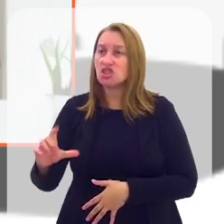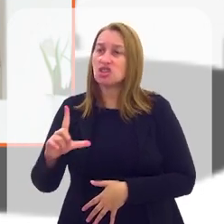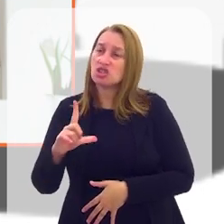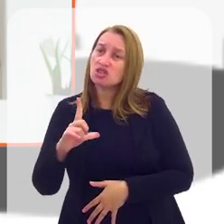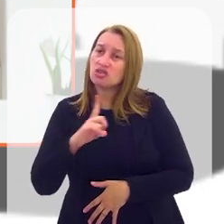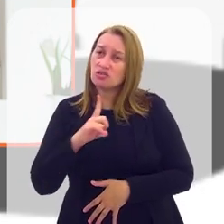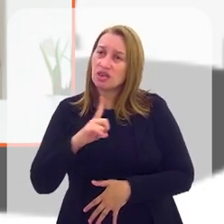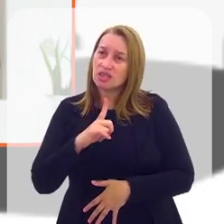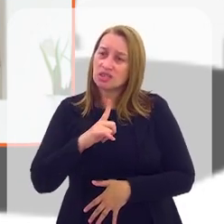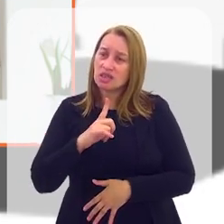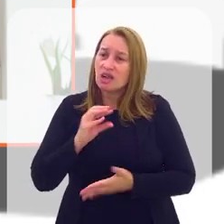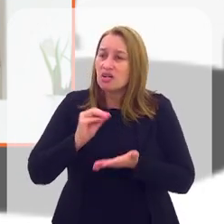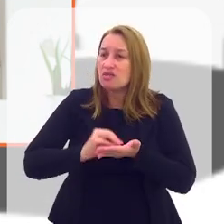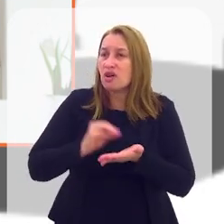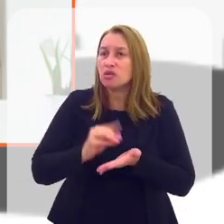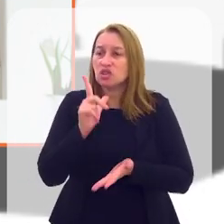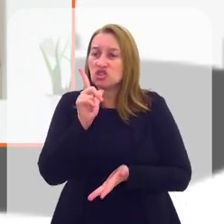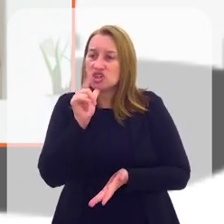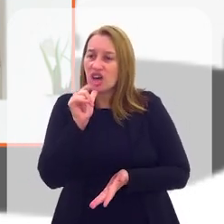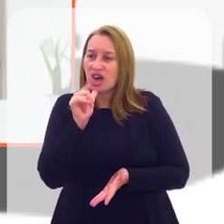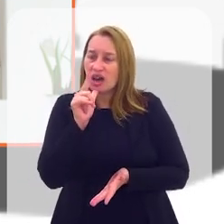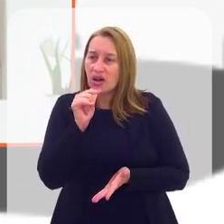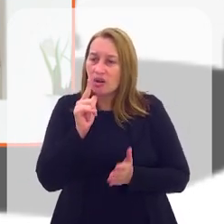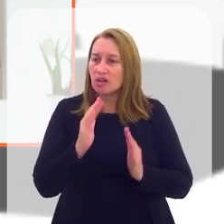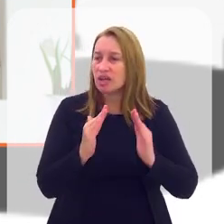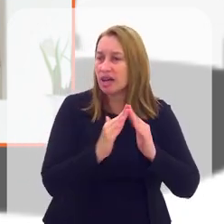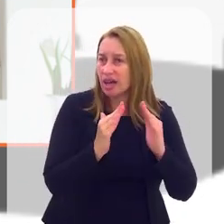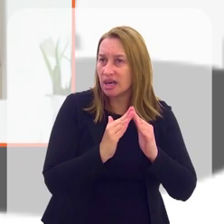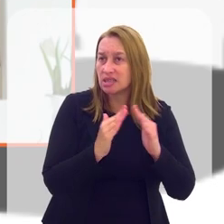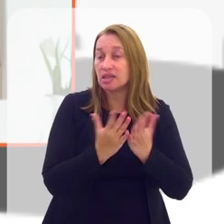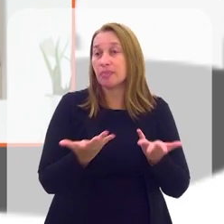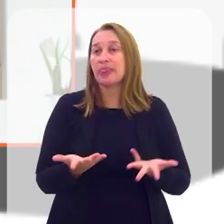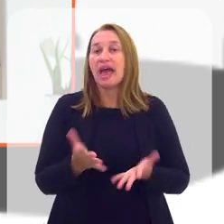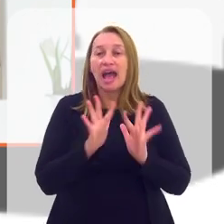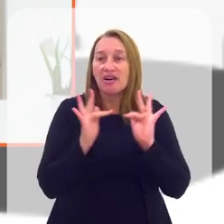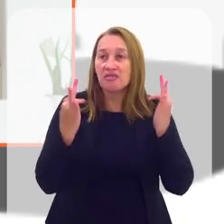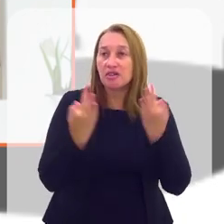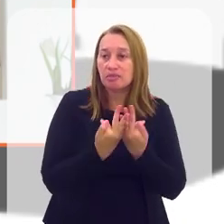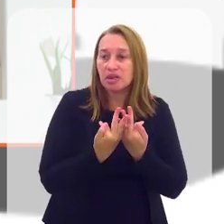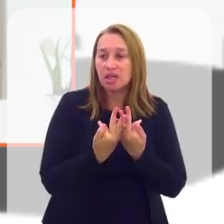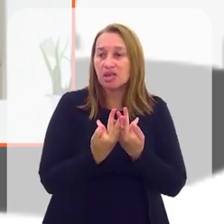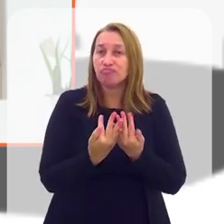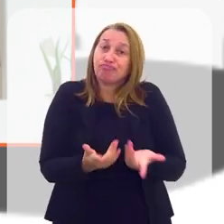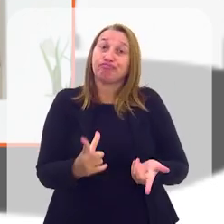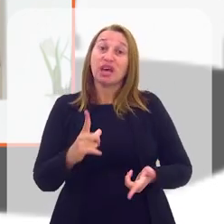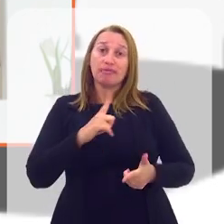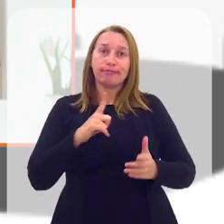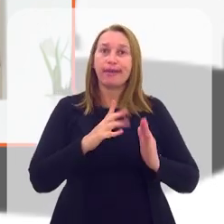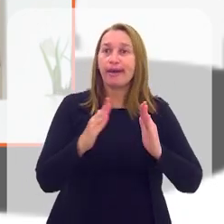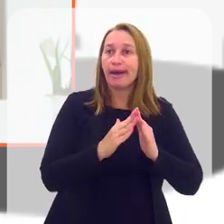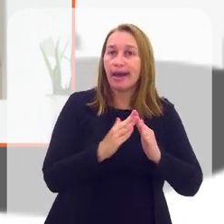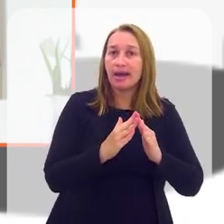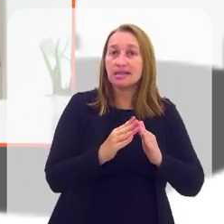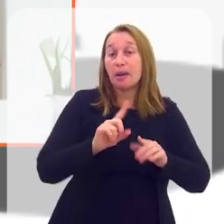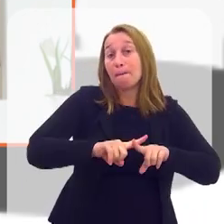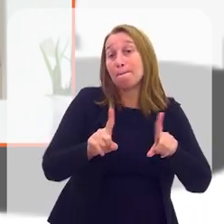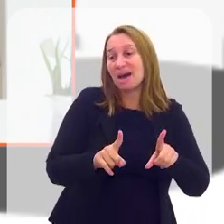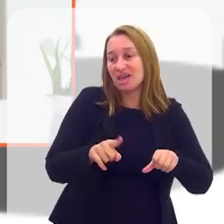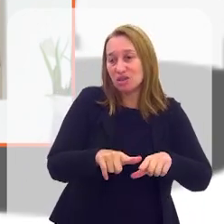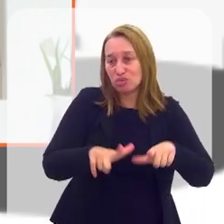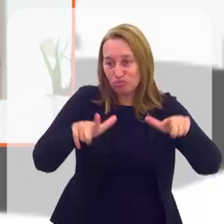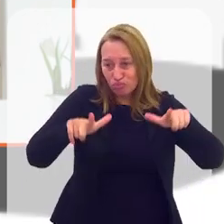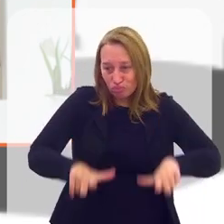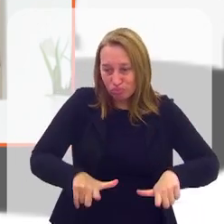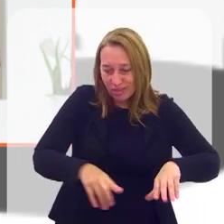registrava inadequação fundiária. Isso é quando a família diz ser proprietária da casa, mas não tem a posse do terreno. O Rio de Janeiro tinha